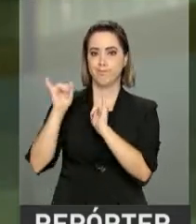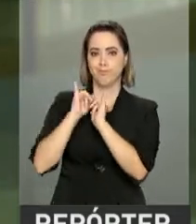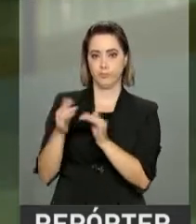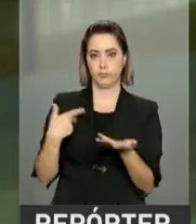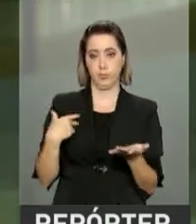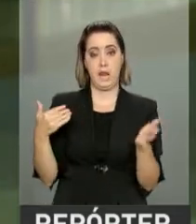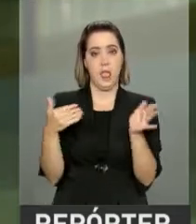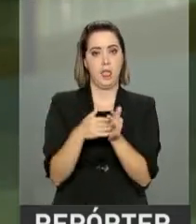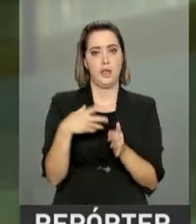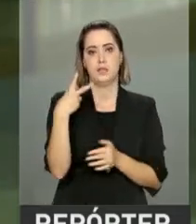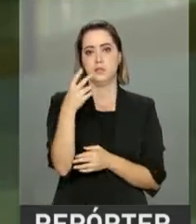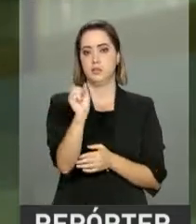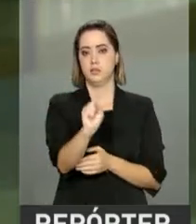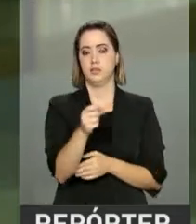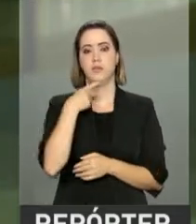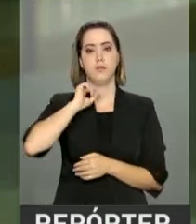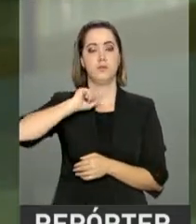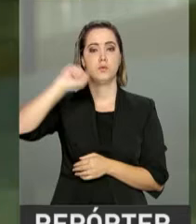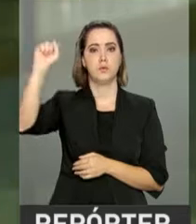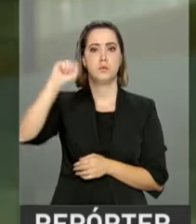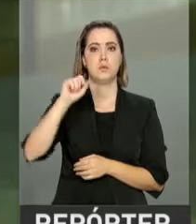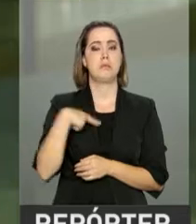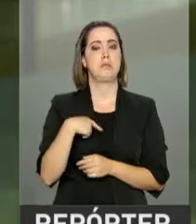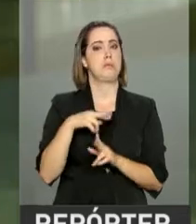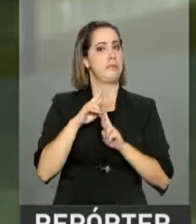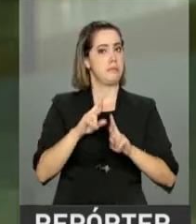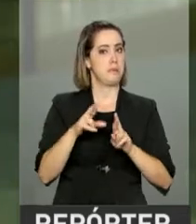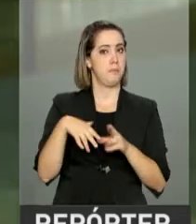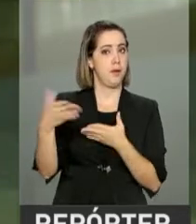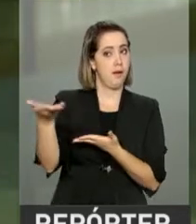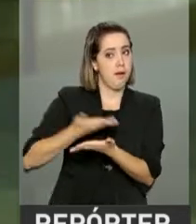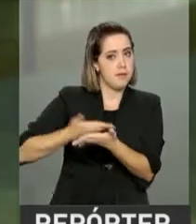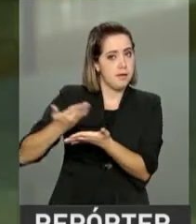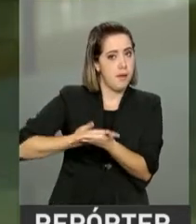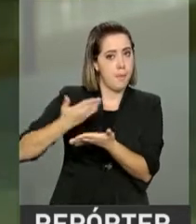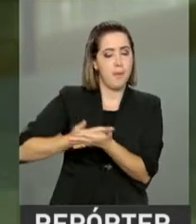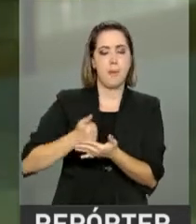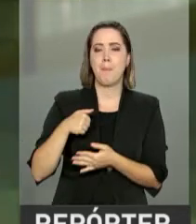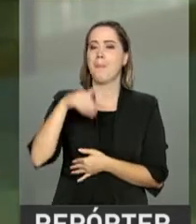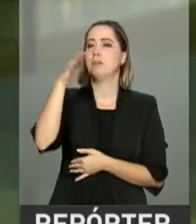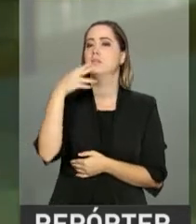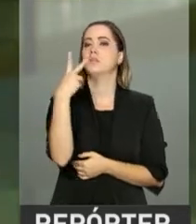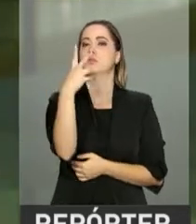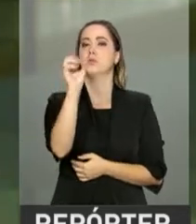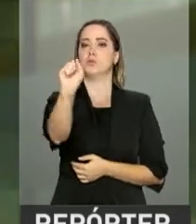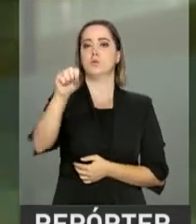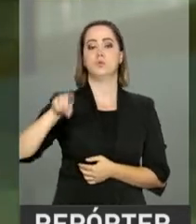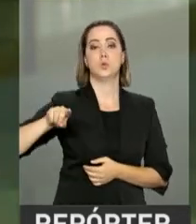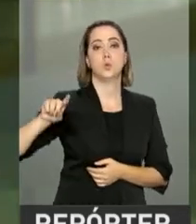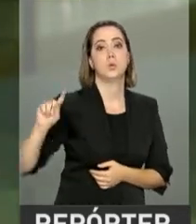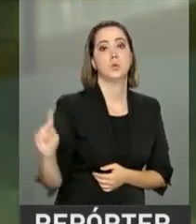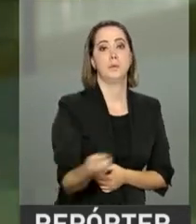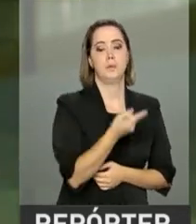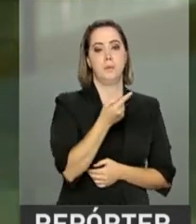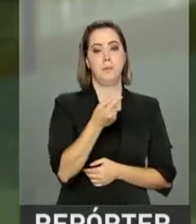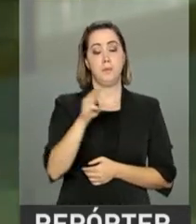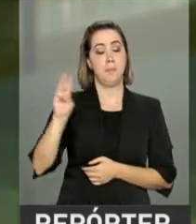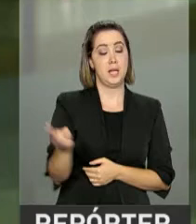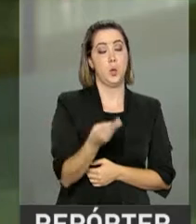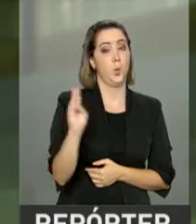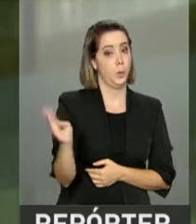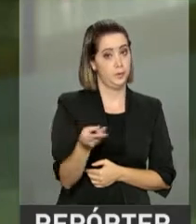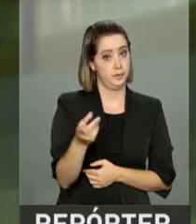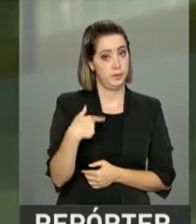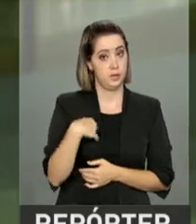28 de abril como você falou 28 milhões e 300 mil declarações de imposto de renda é obrigado a prestar contas